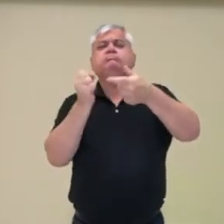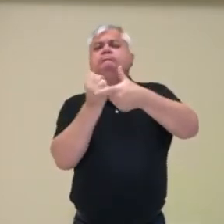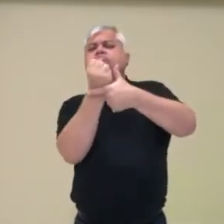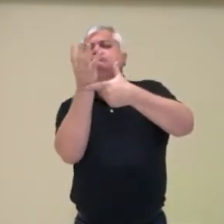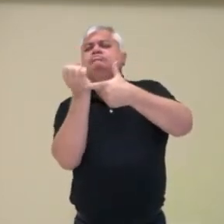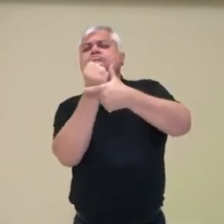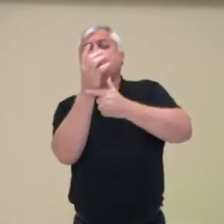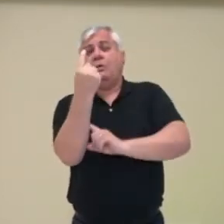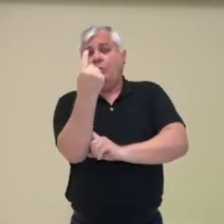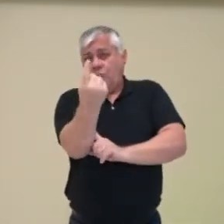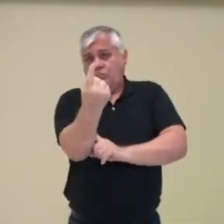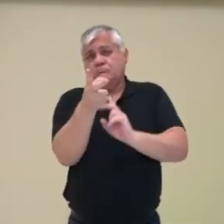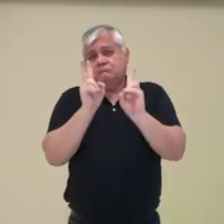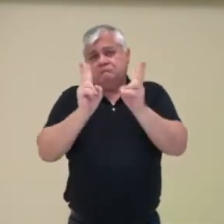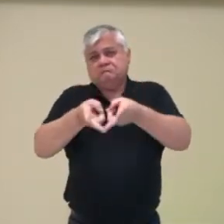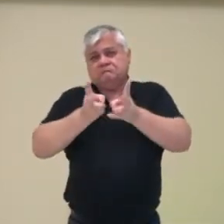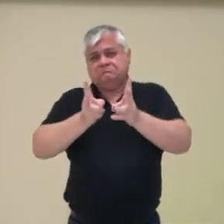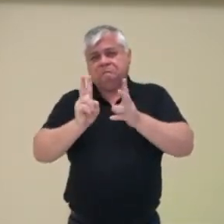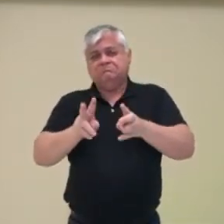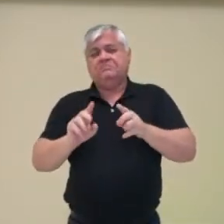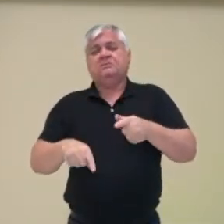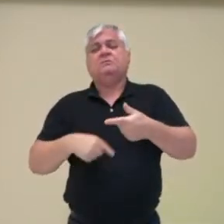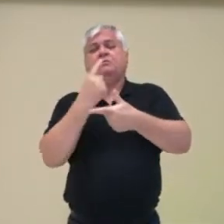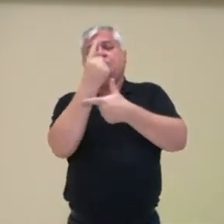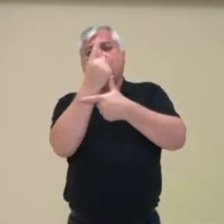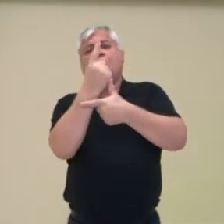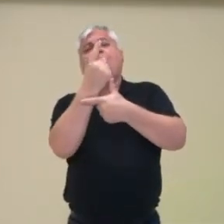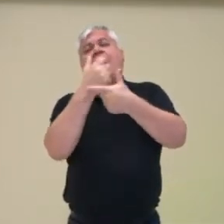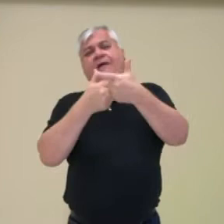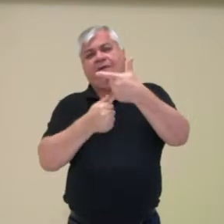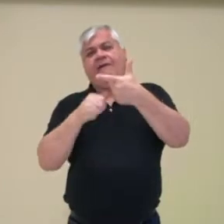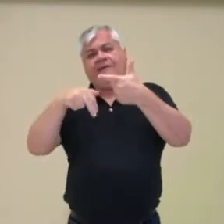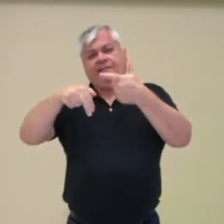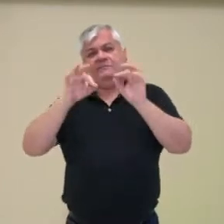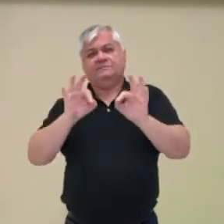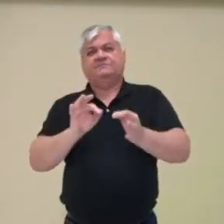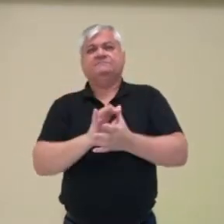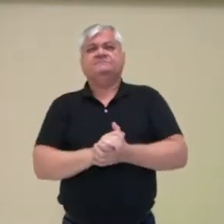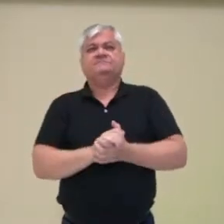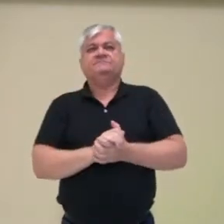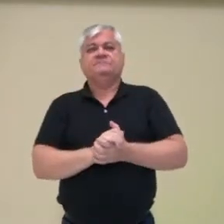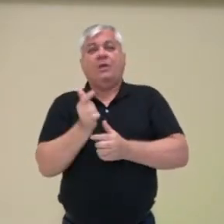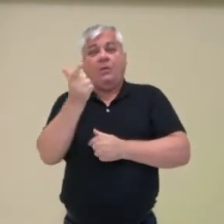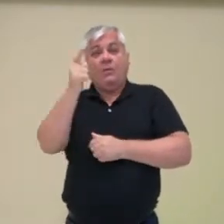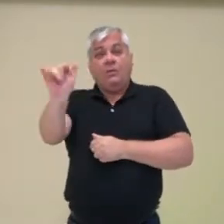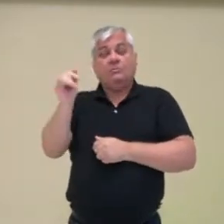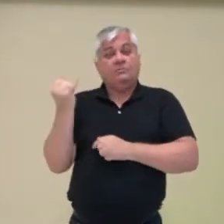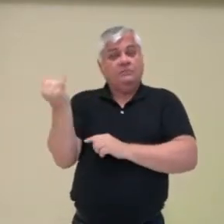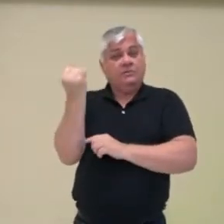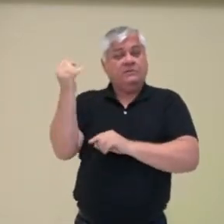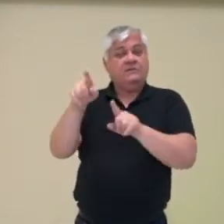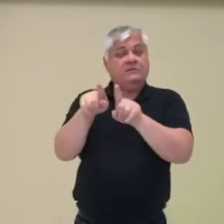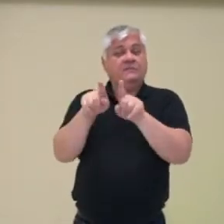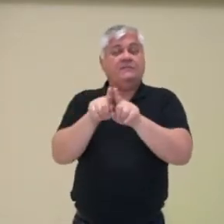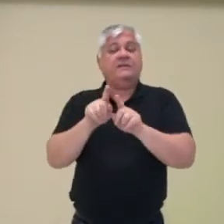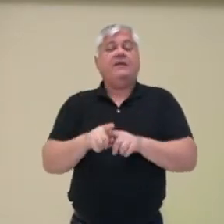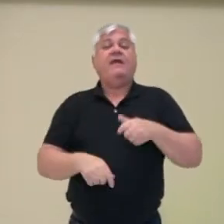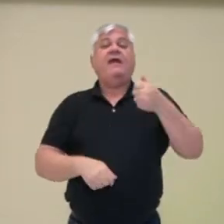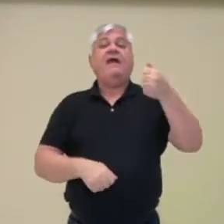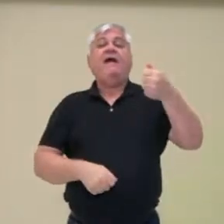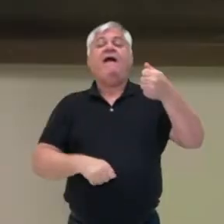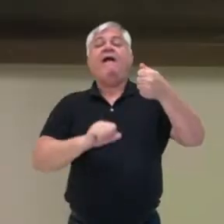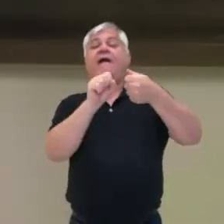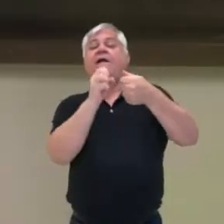1, essa nomenclatura é a mais correta, né? Outra propriedade bastante importante, A elevado na